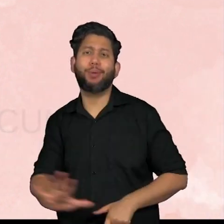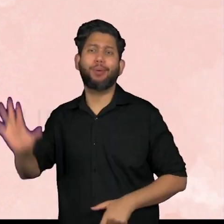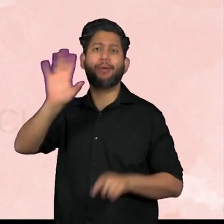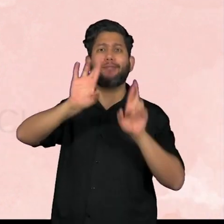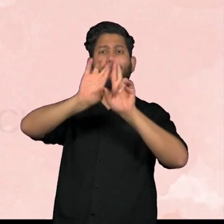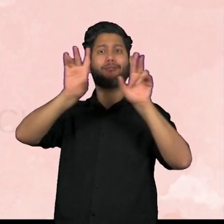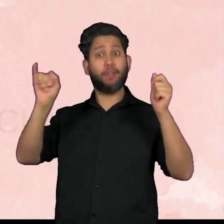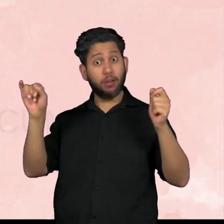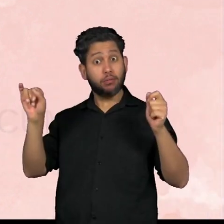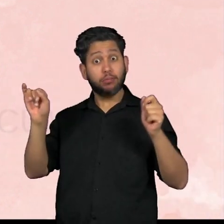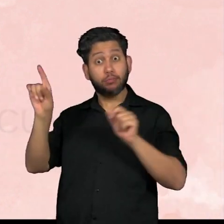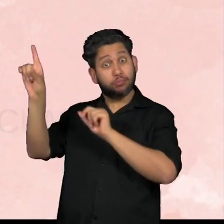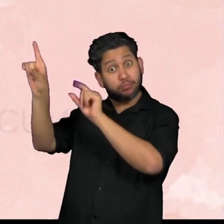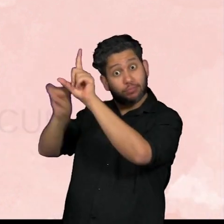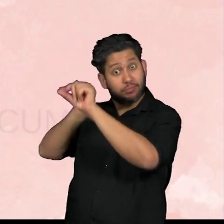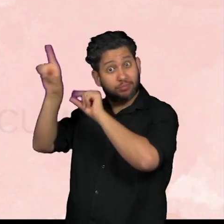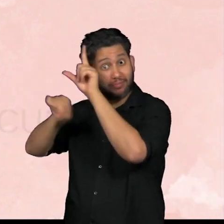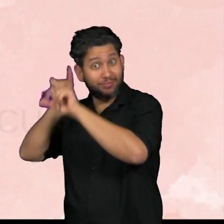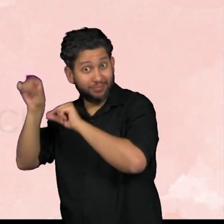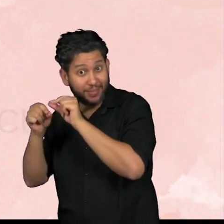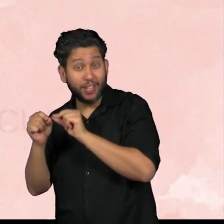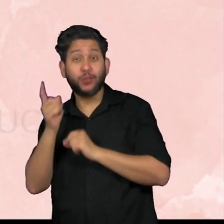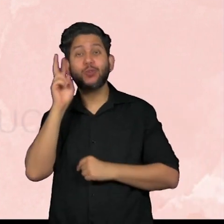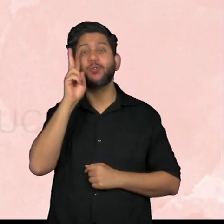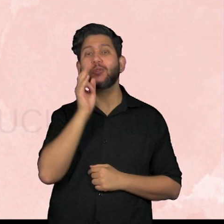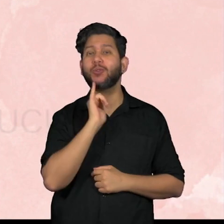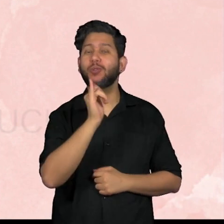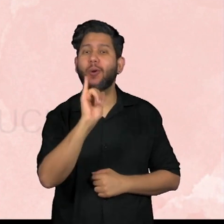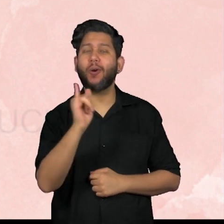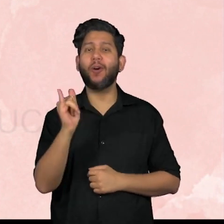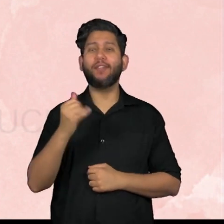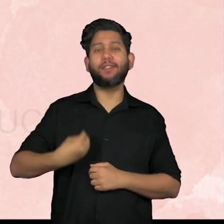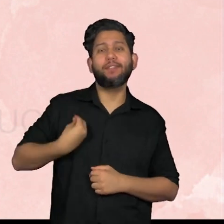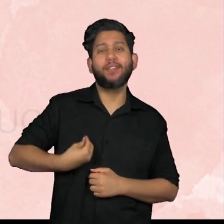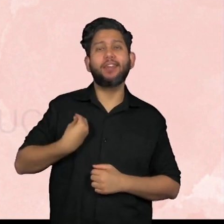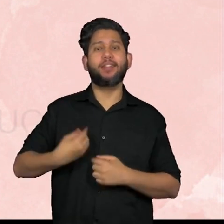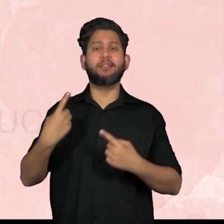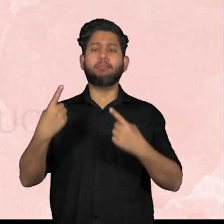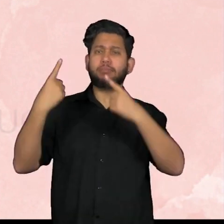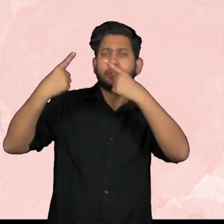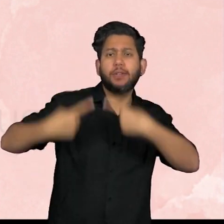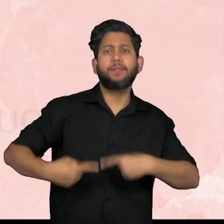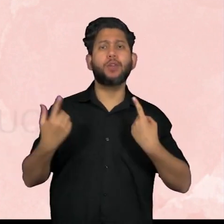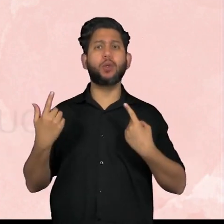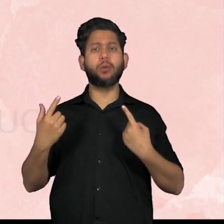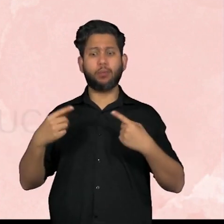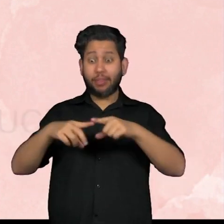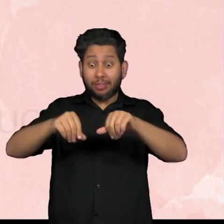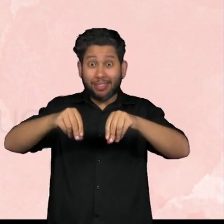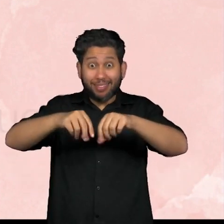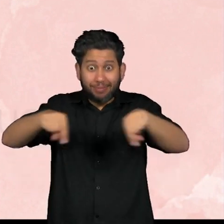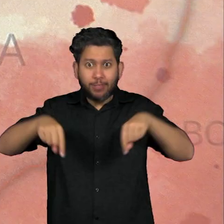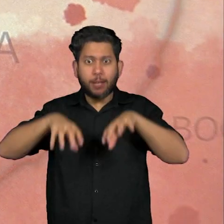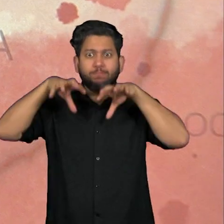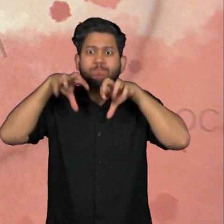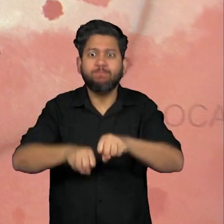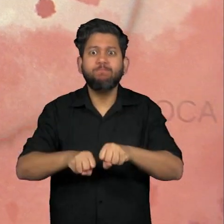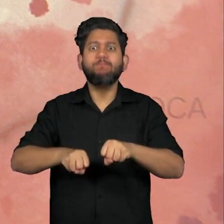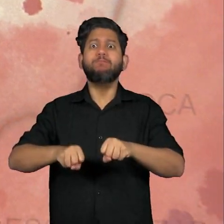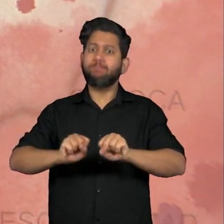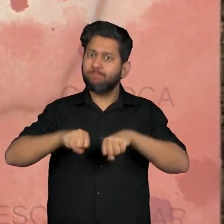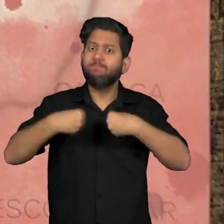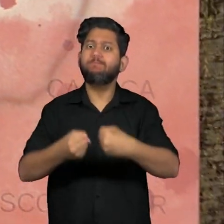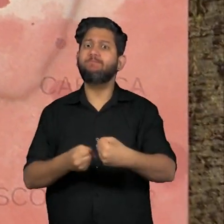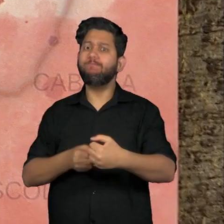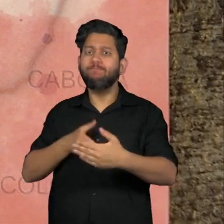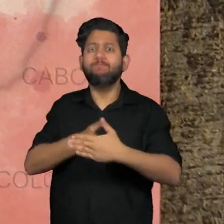suas comunidades, os desafios enfrentados e os conflitos em defesa de seus territórios e culturas. Os